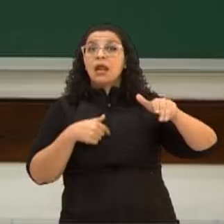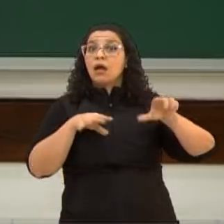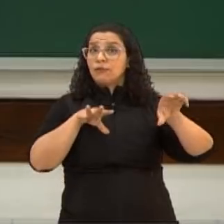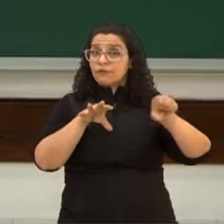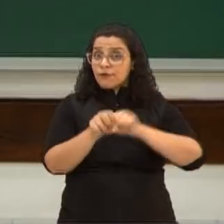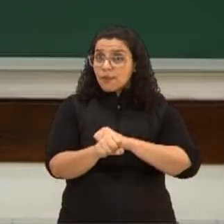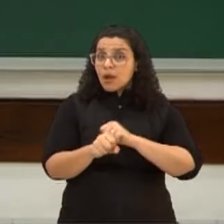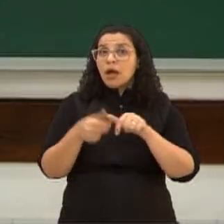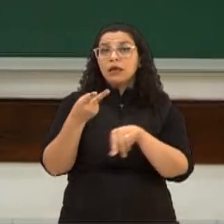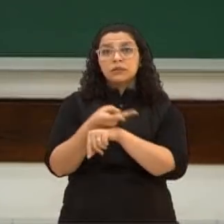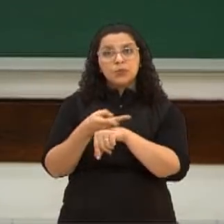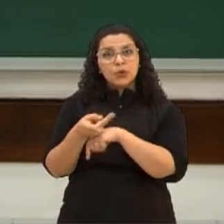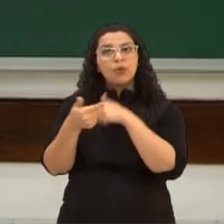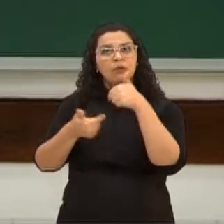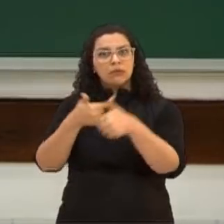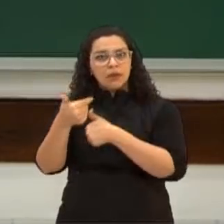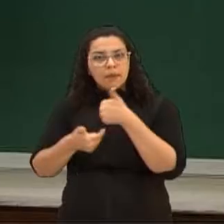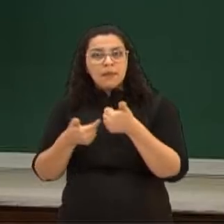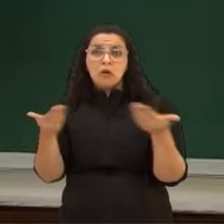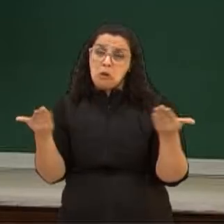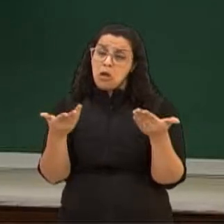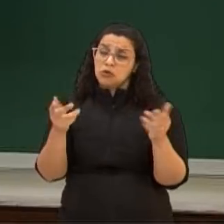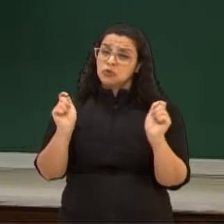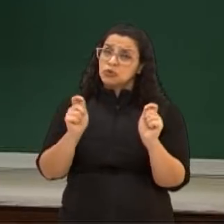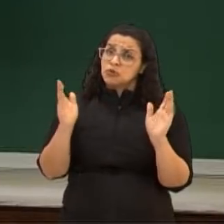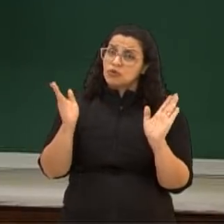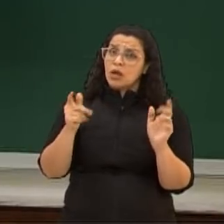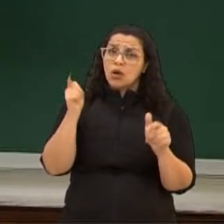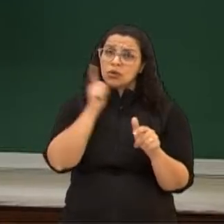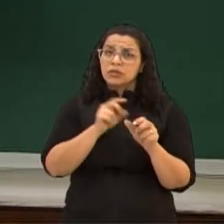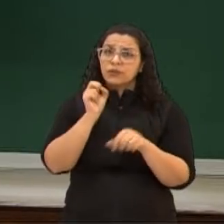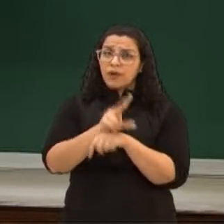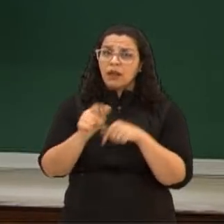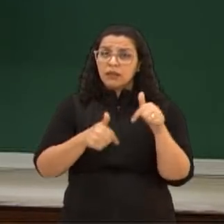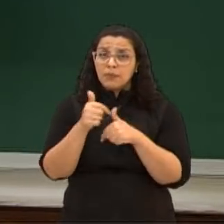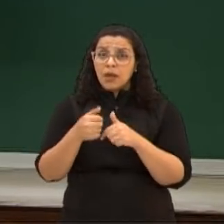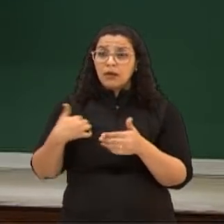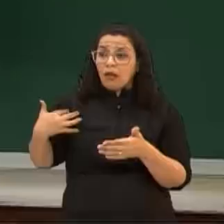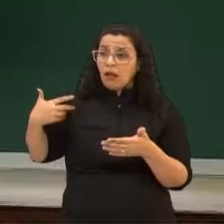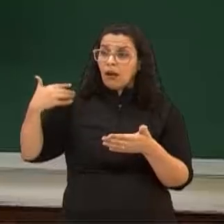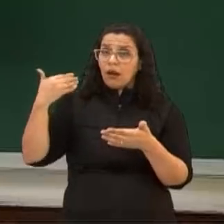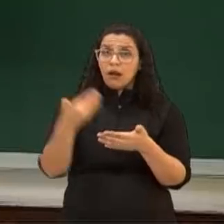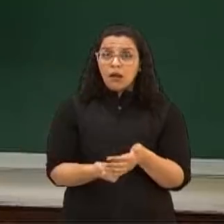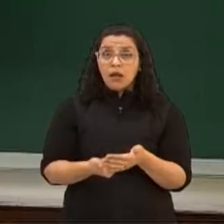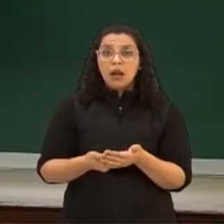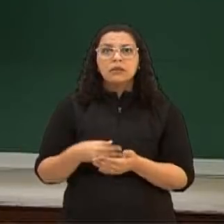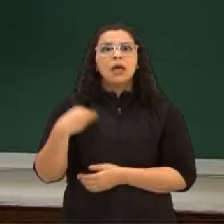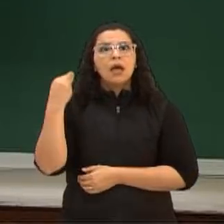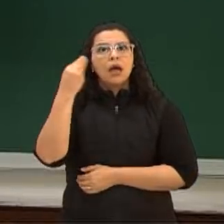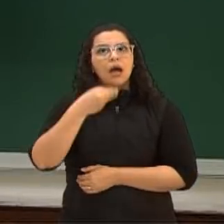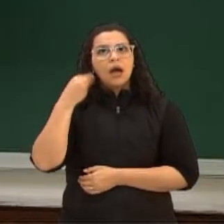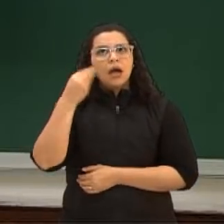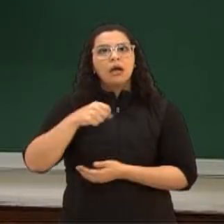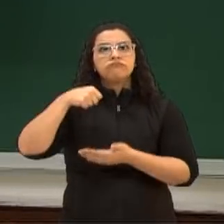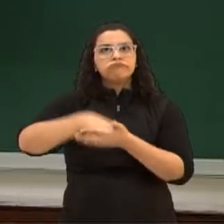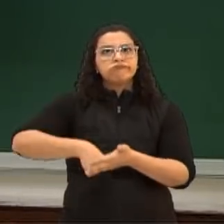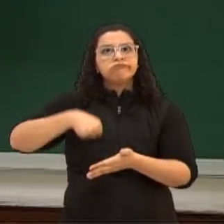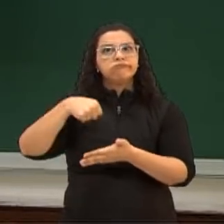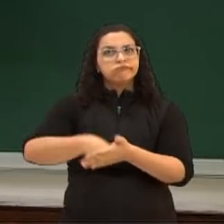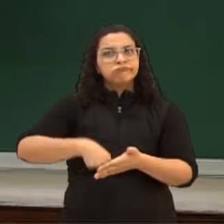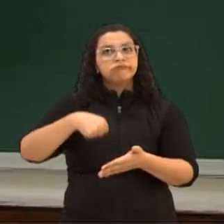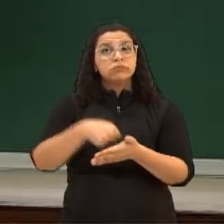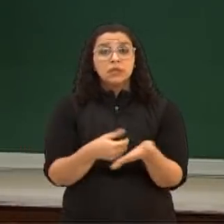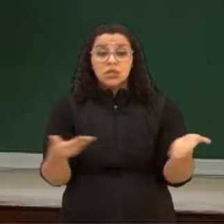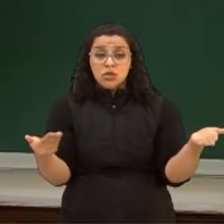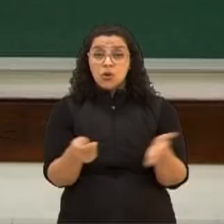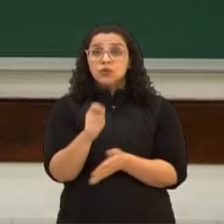emprego, possivelmente ela já esteja trabalhando, então o tempo passou, ela passou por tudo isso e hoje